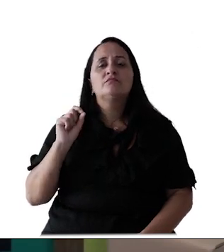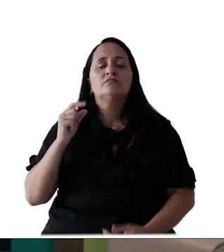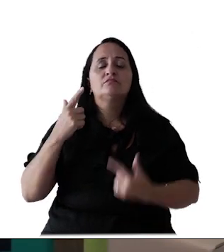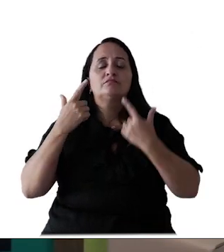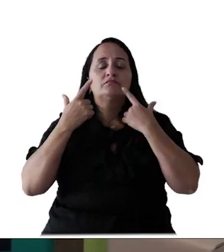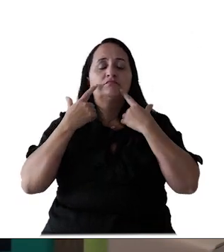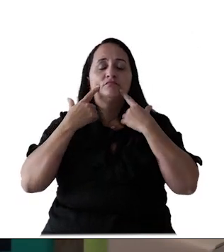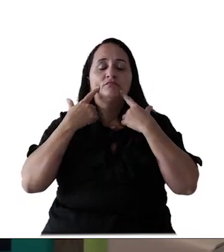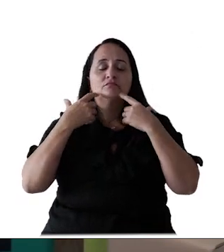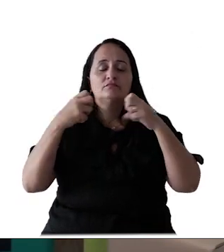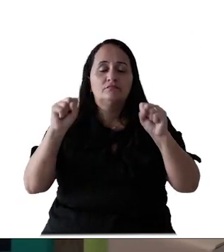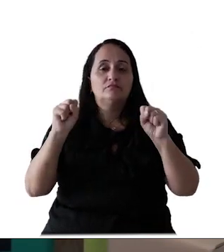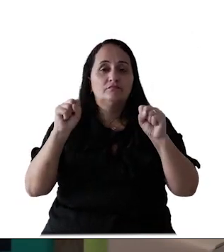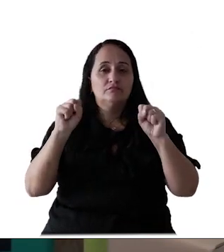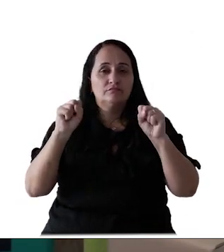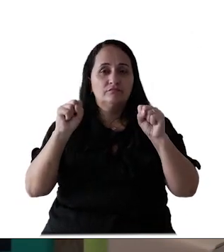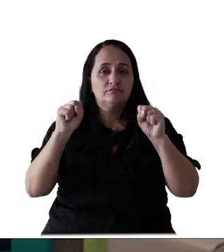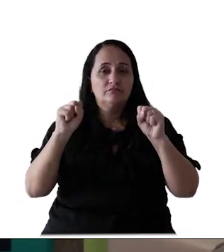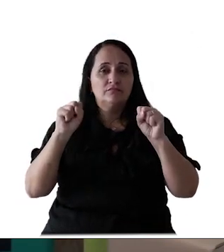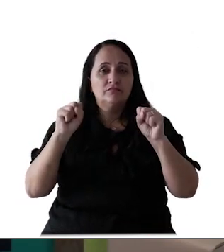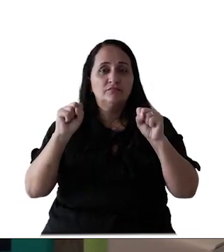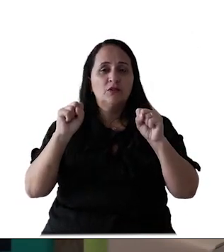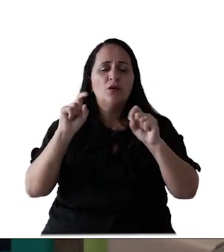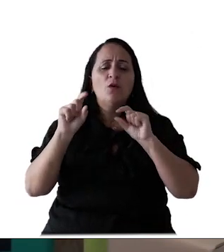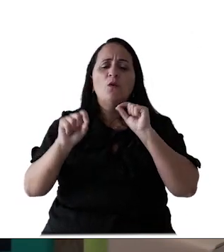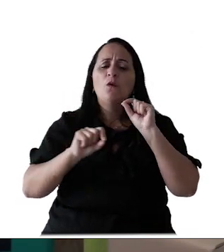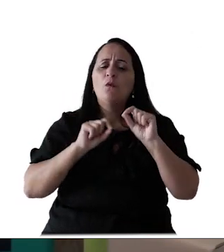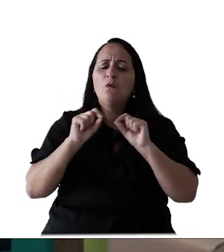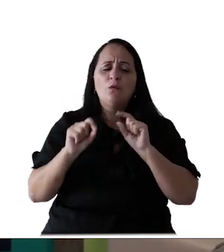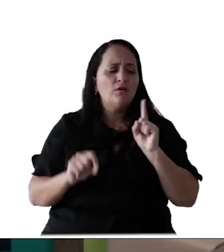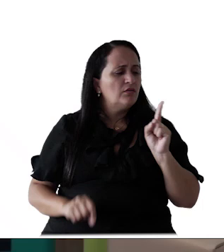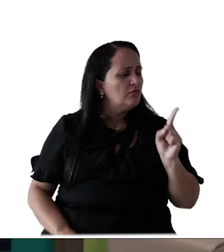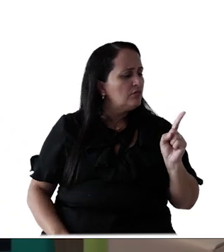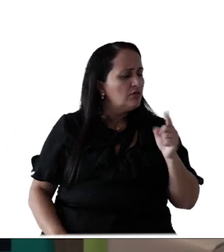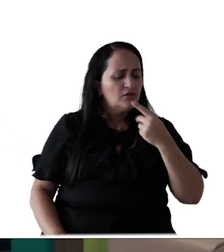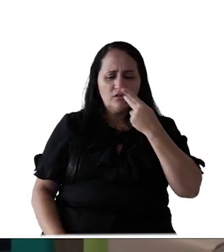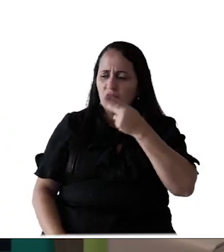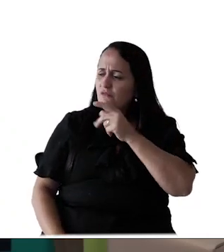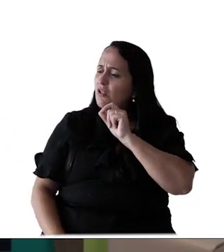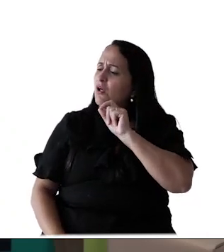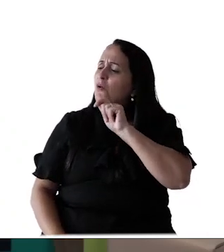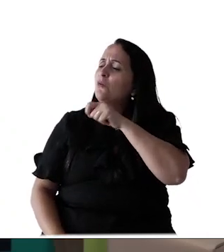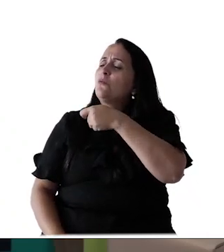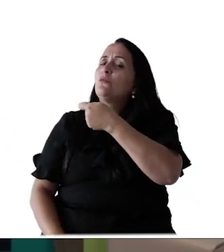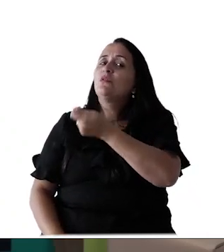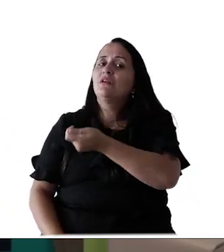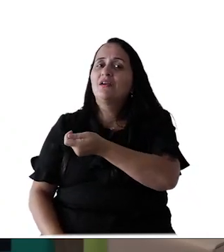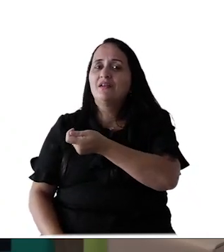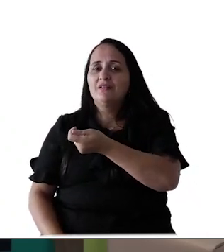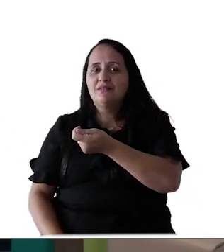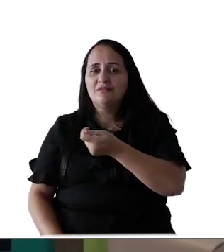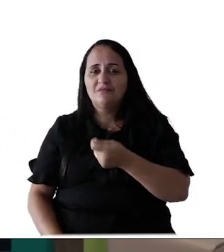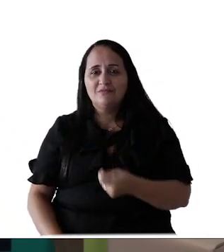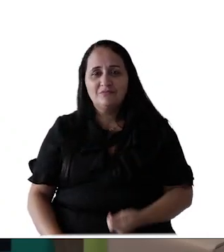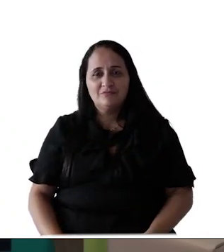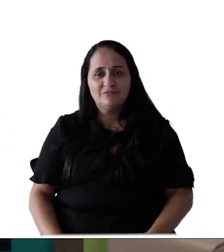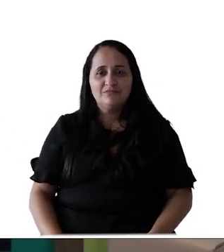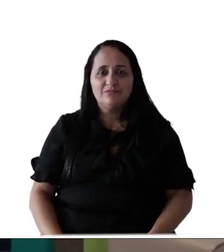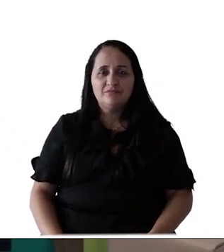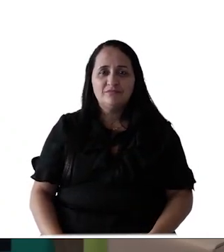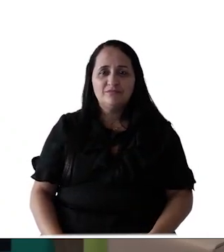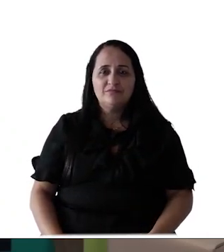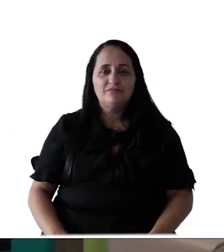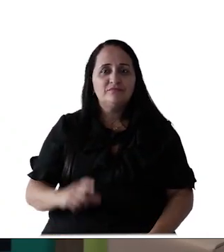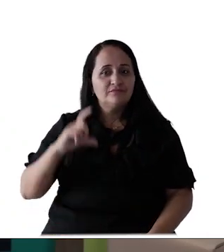gente identificar com quem esse locutor está falando com o interlocutor. O interlocutor aqui, no